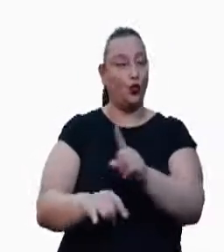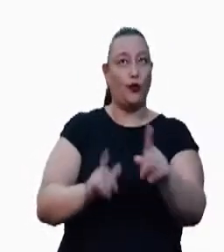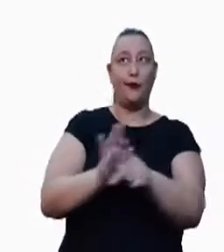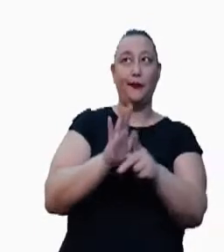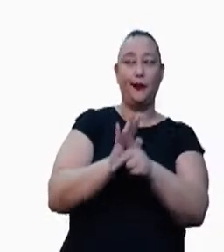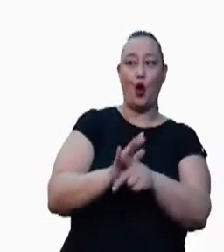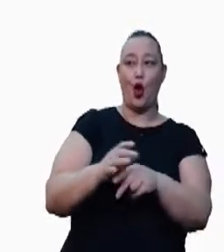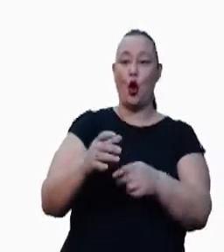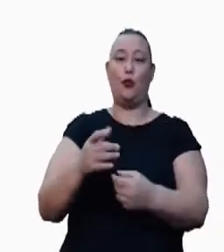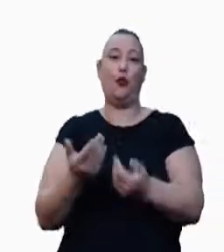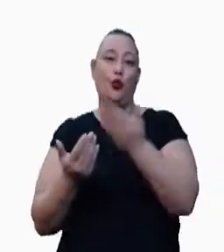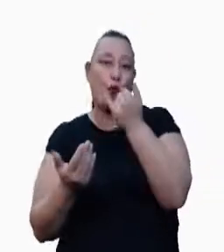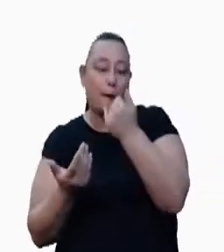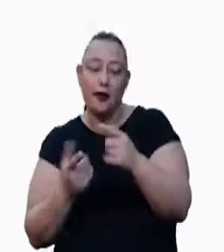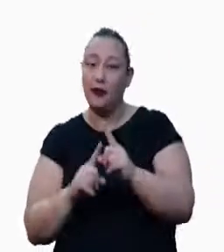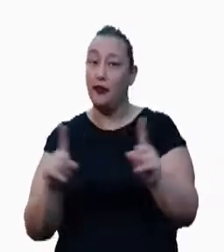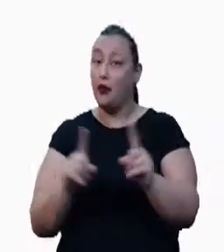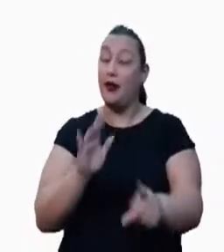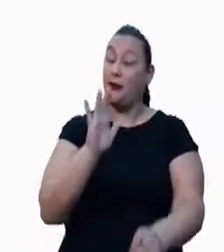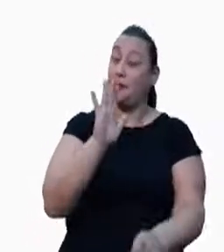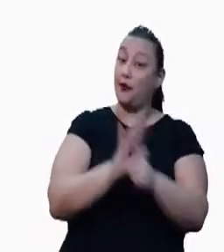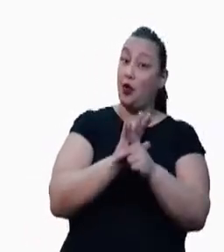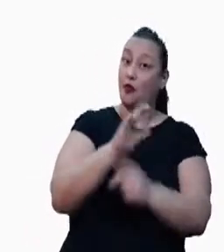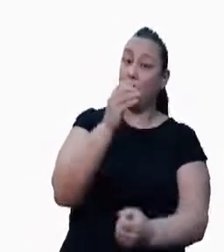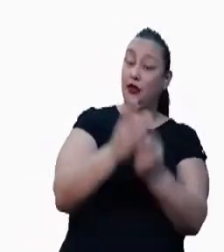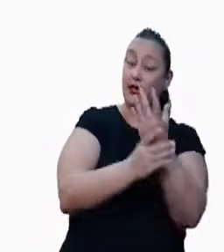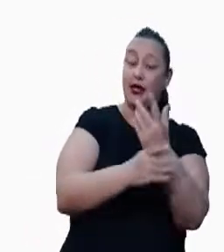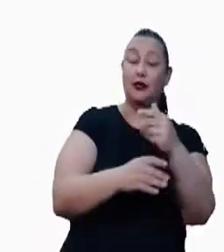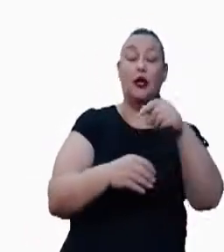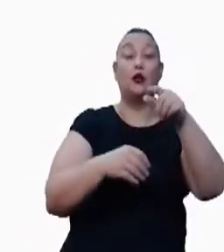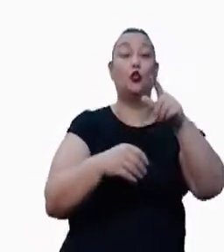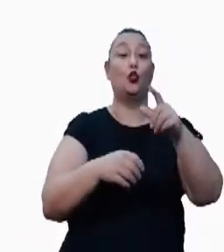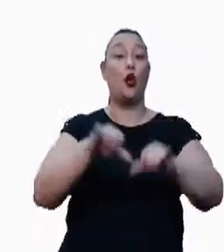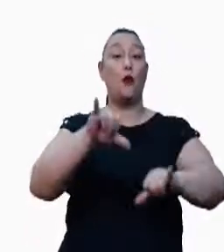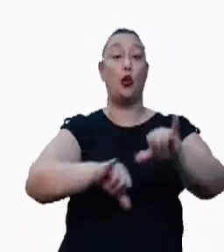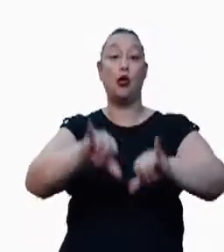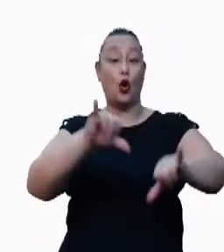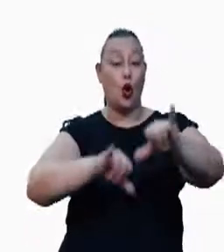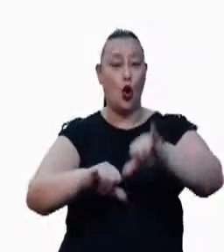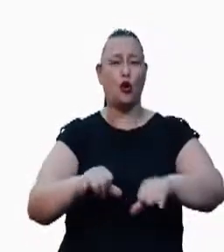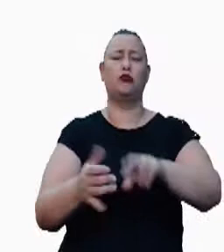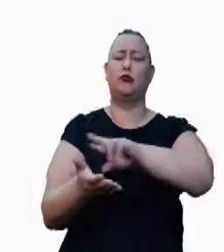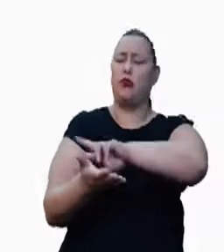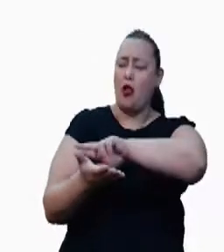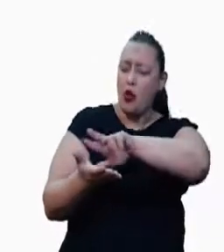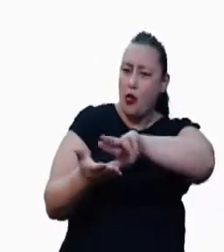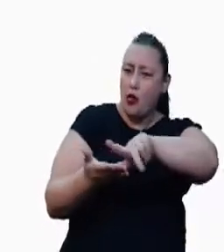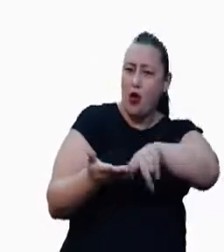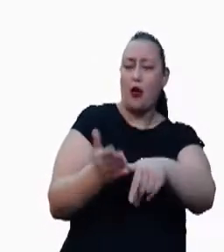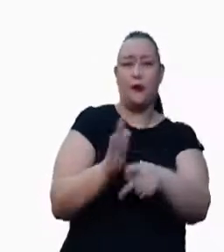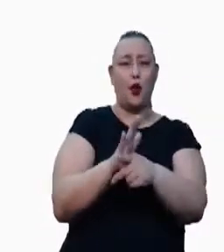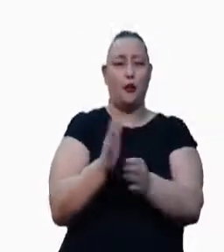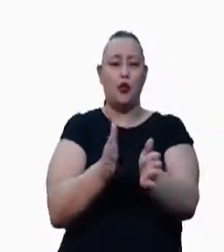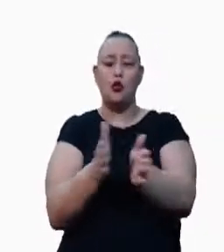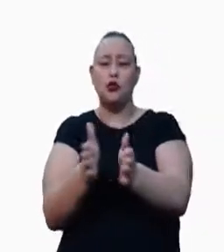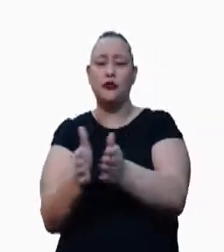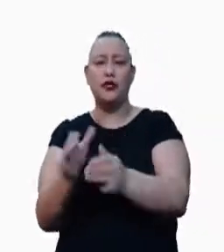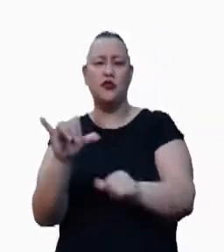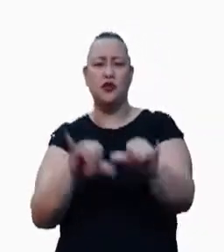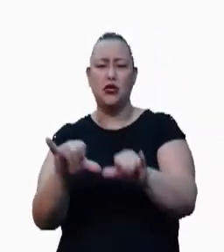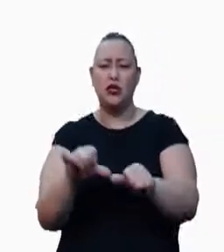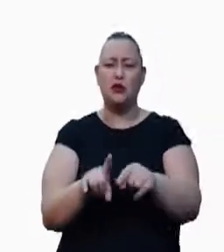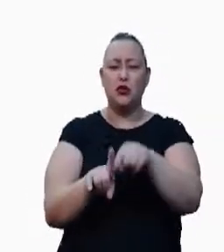lata ou em alimentos. Ela é realmente produzida dentro de um laboratório. Ela passa por diversos processos químicos e físicos até